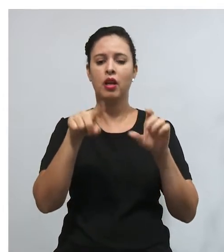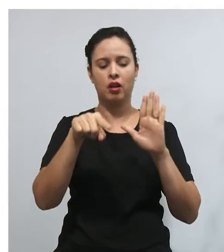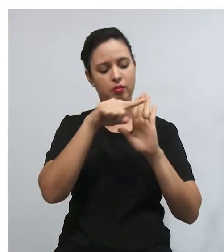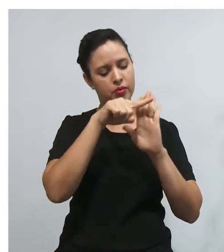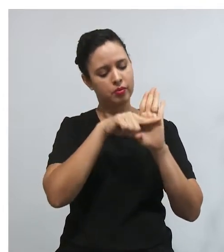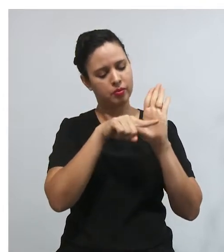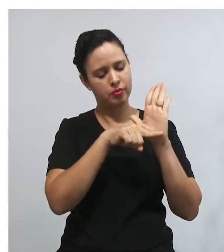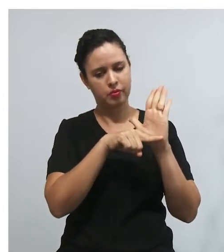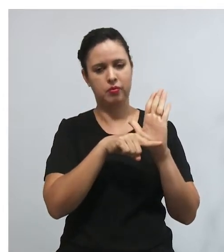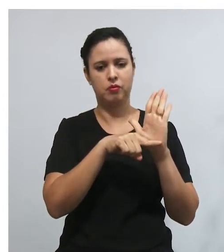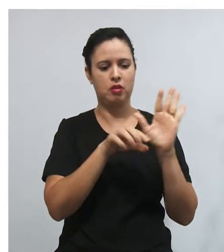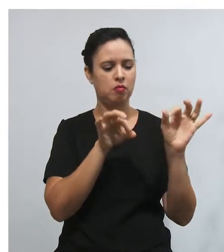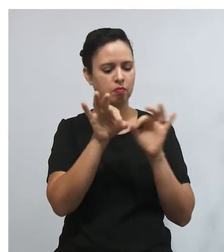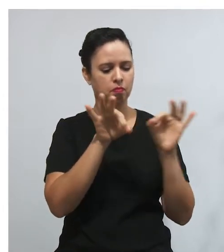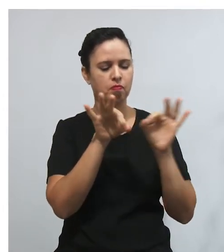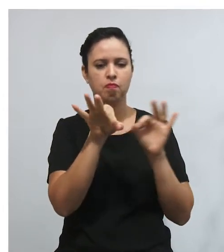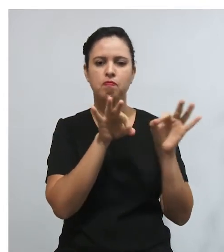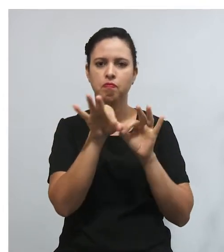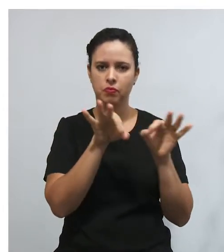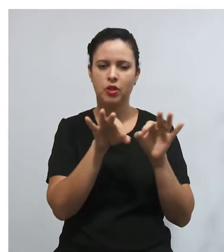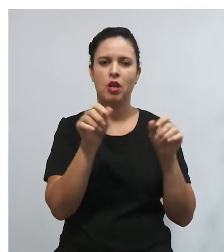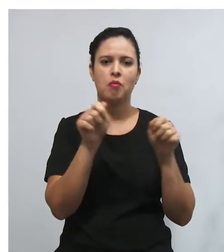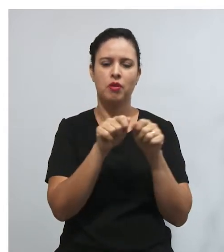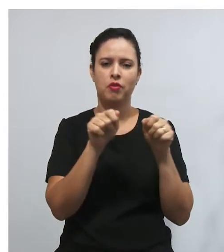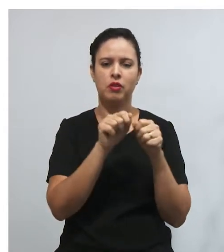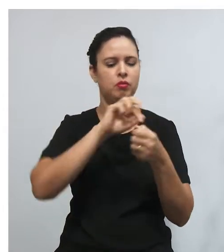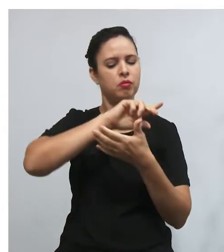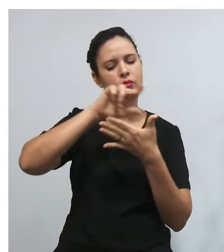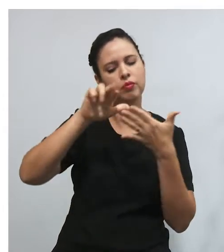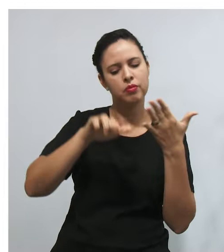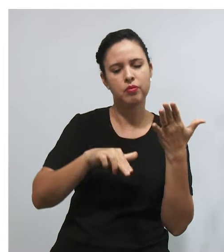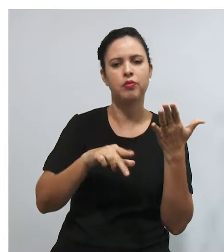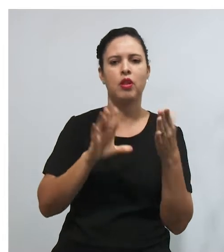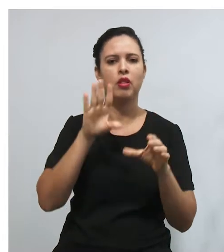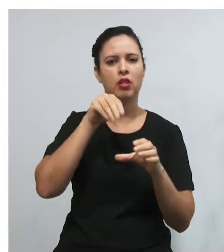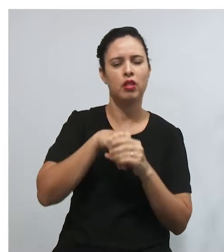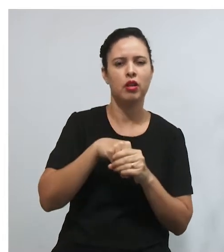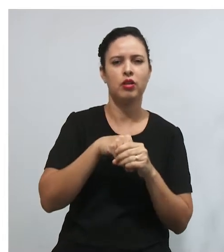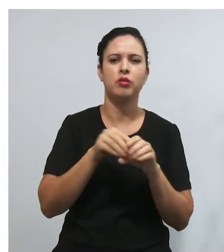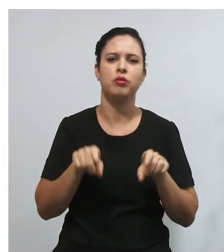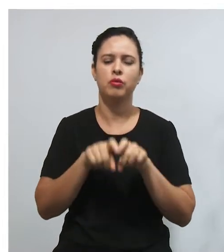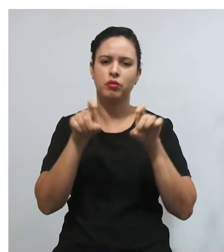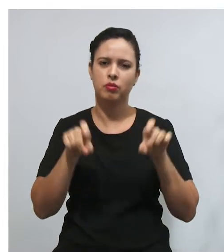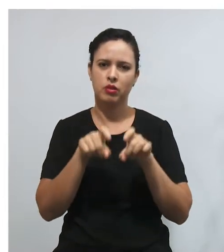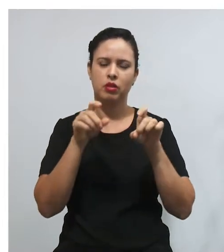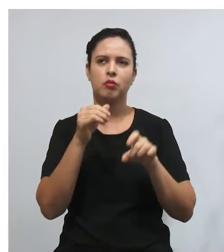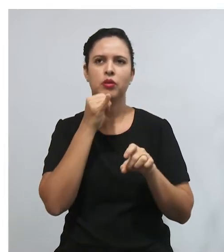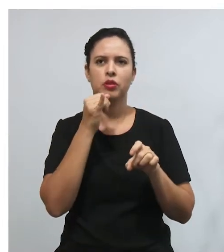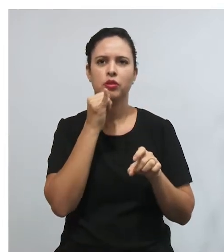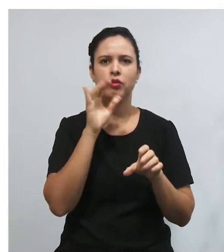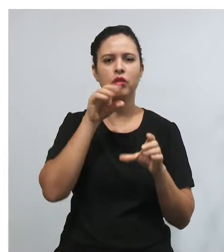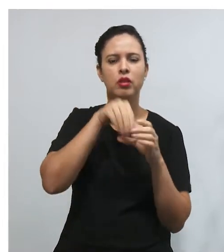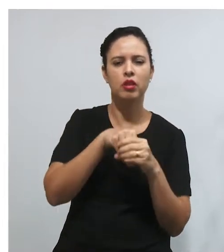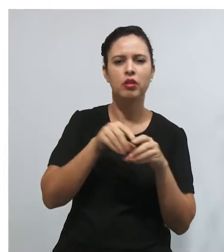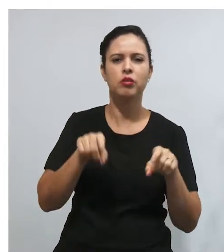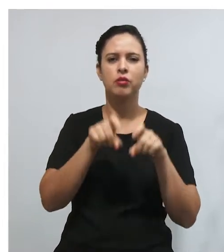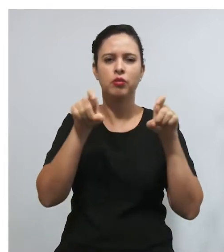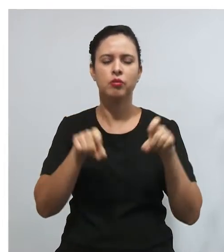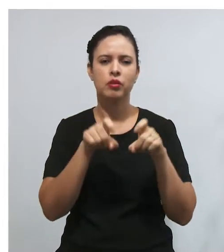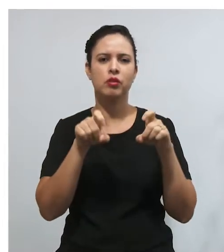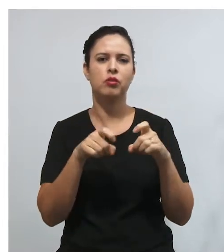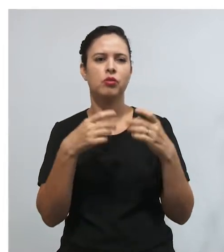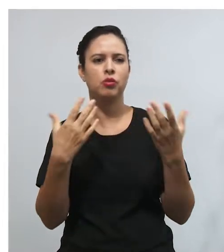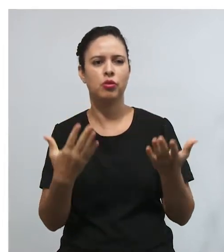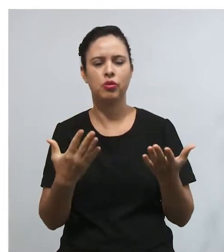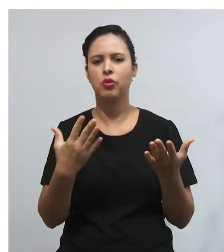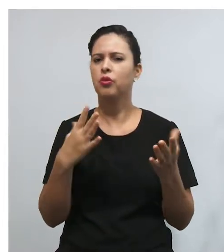desempenhos desejados. Então, toda essa parte aqui das funções, de desempenho, né, tudo vai